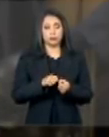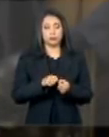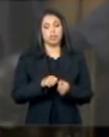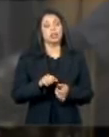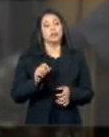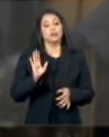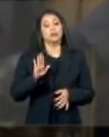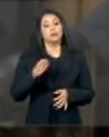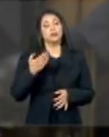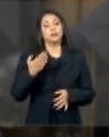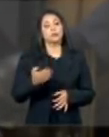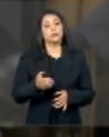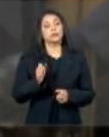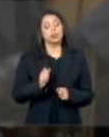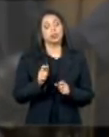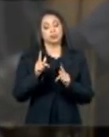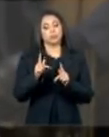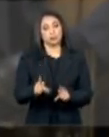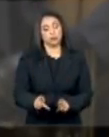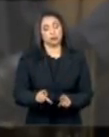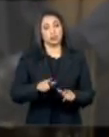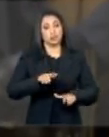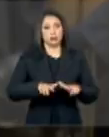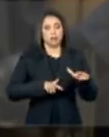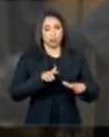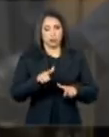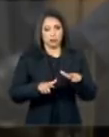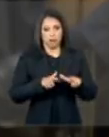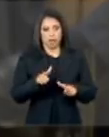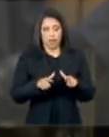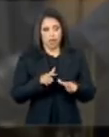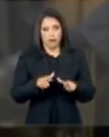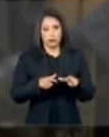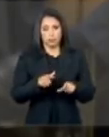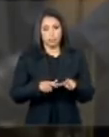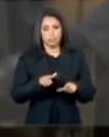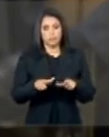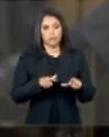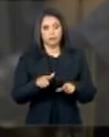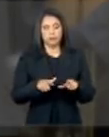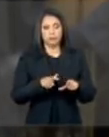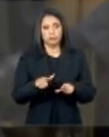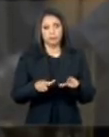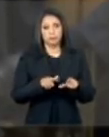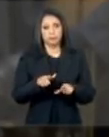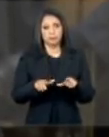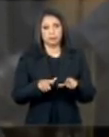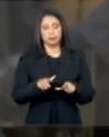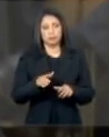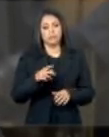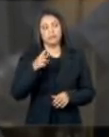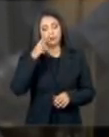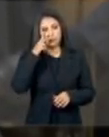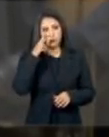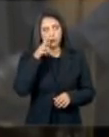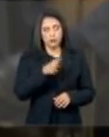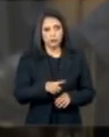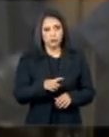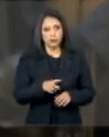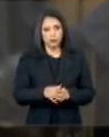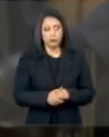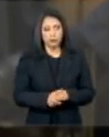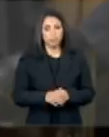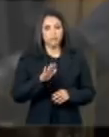aposentam o seu pessoal quando investe e diverte o seu servidor os seus servidores portanto